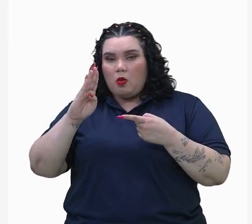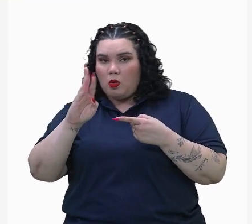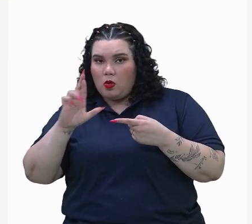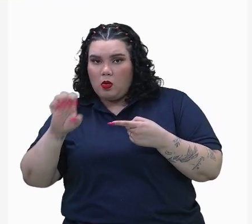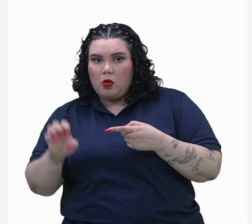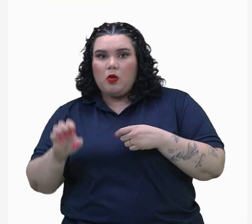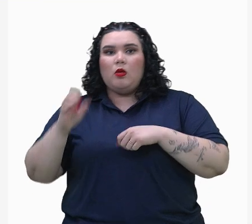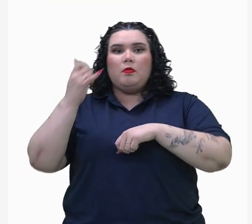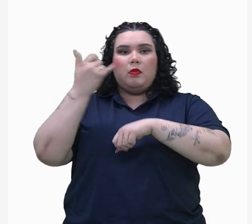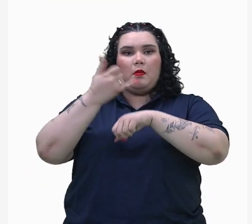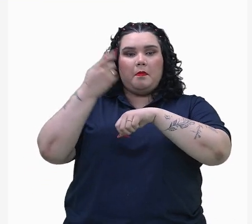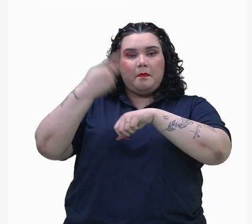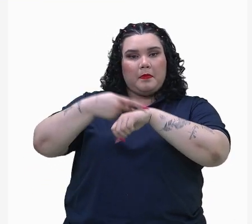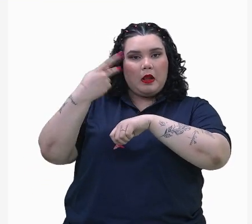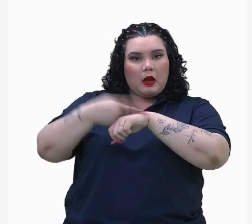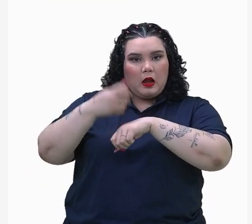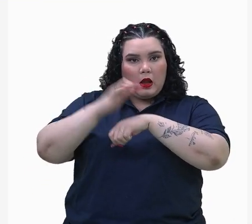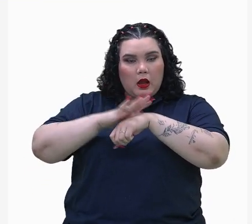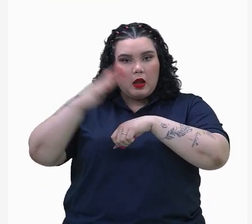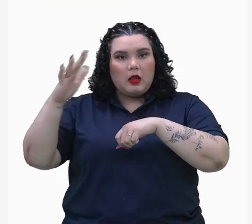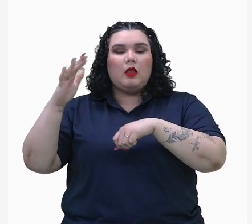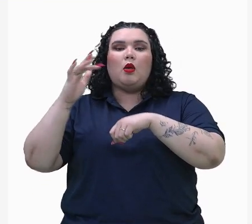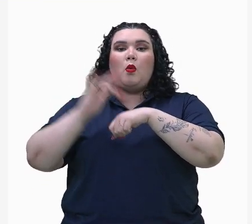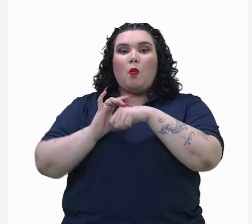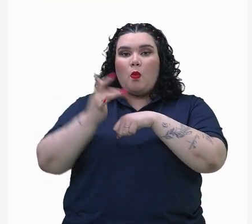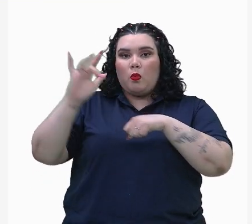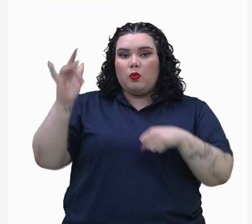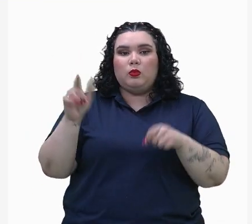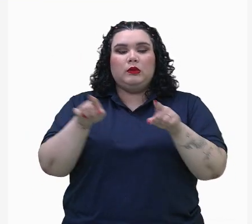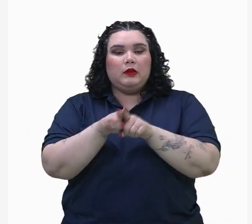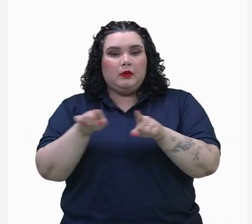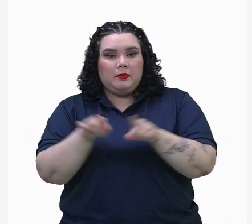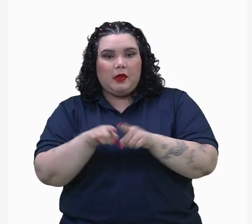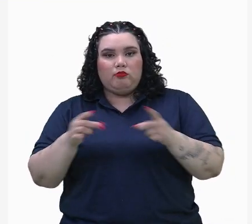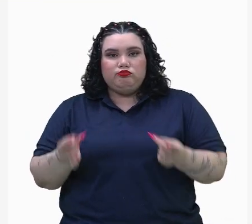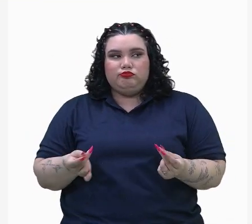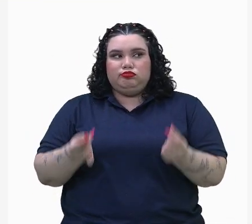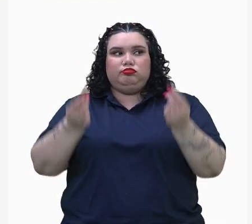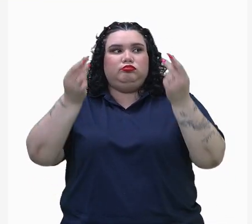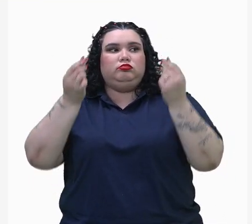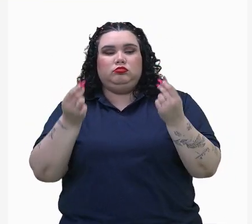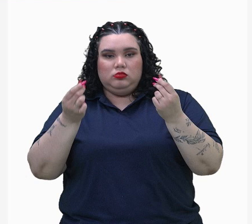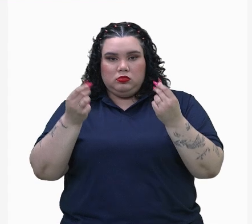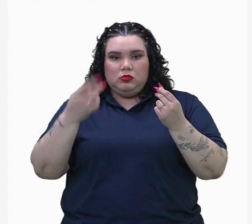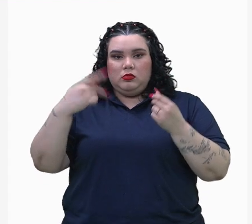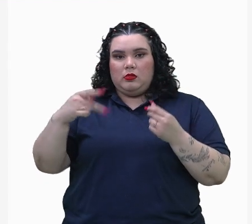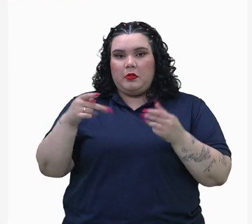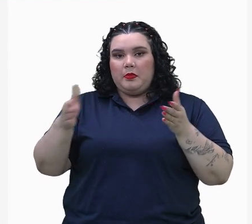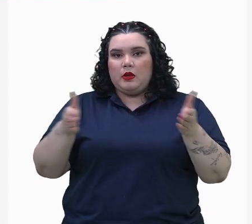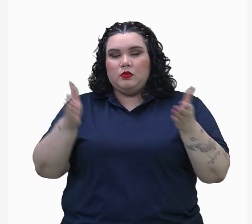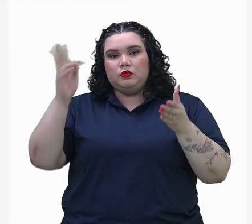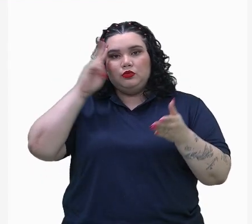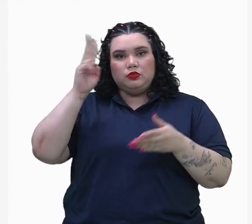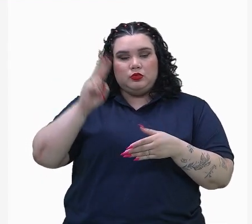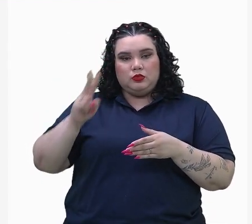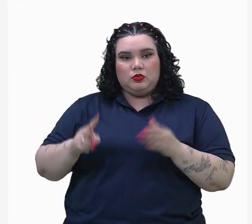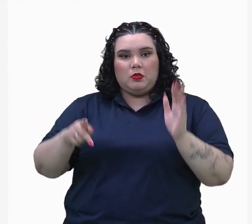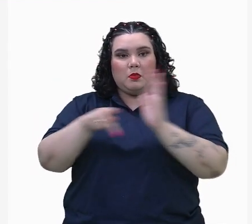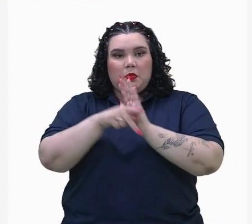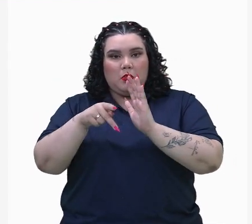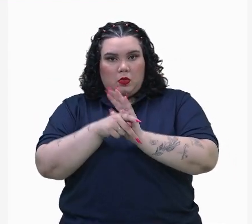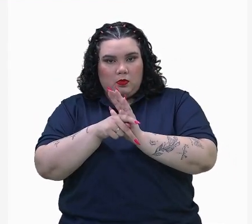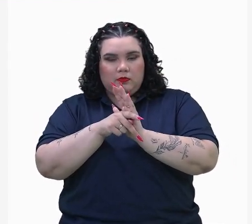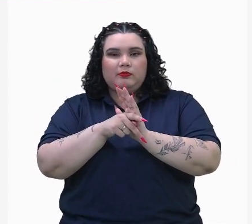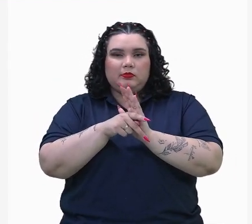ouro, que eram valorizados, considerada a unidade de riqueza naquele momento histórico do mercantilismo,